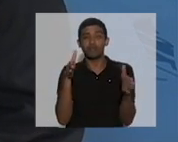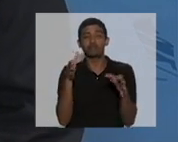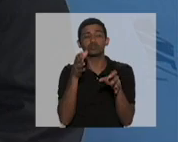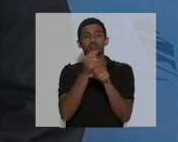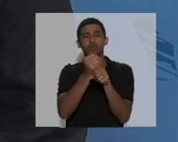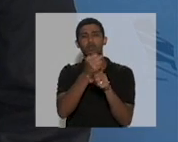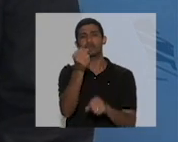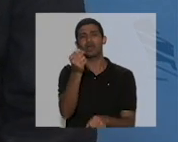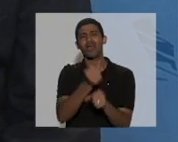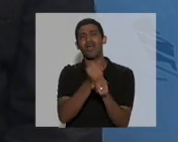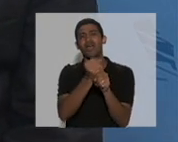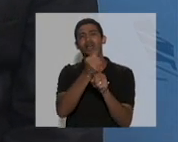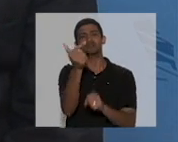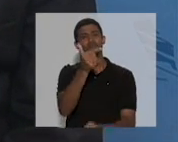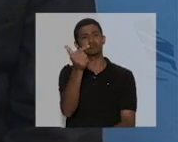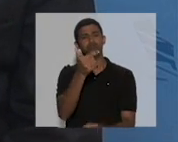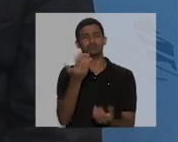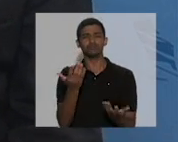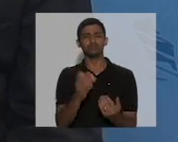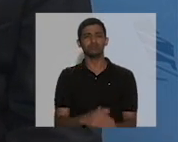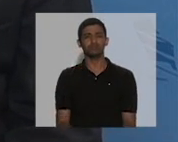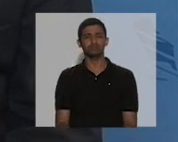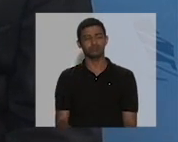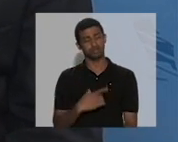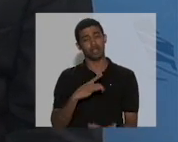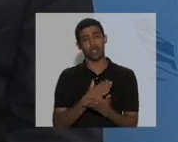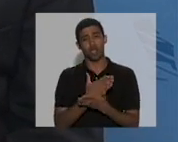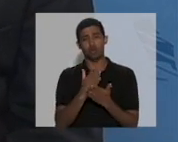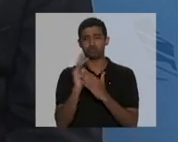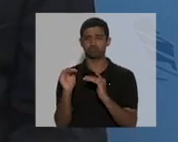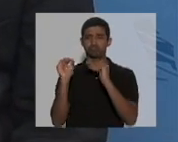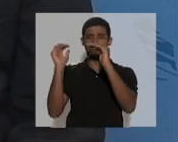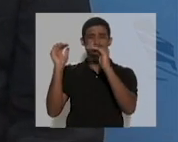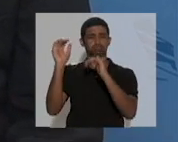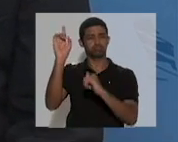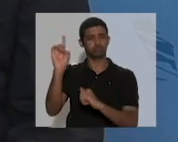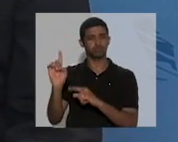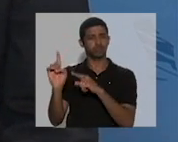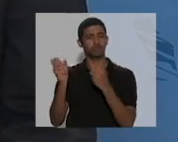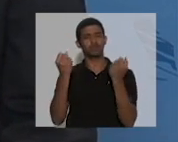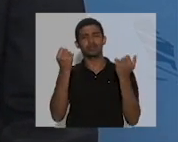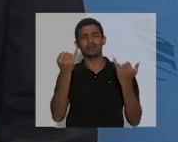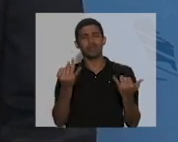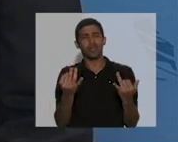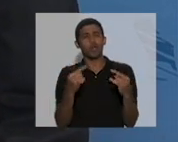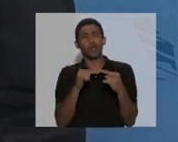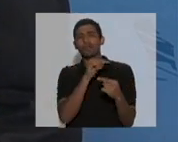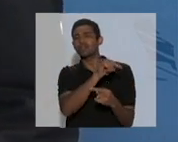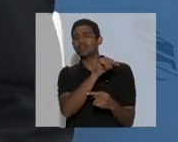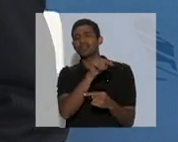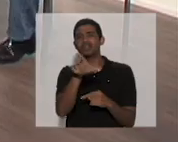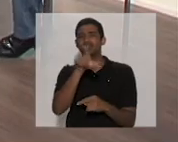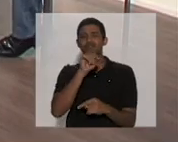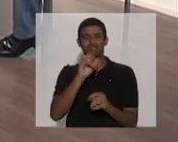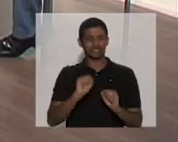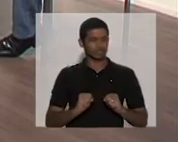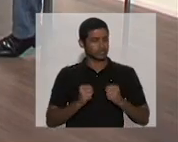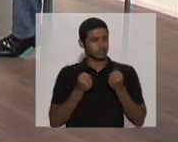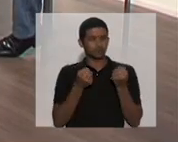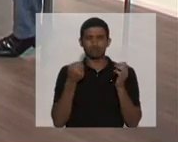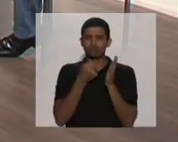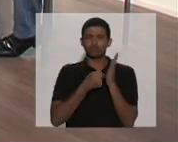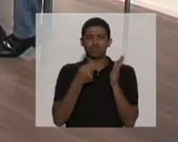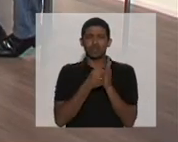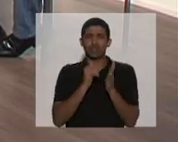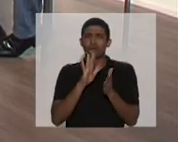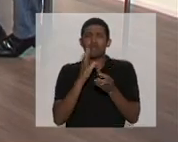anos. Aí dizem, tem dirigente que fala assim, isso é um cargo de vitalício. Não, sacrifício.